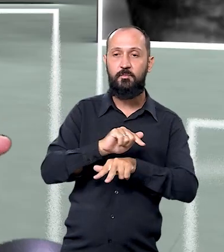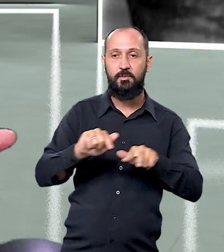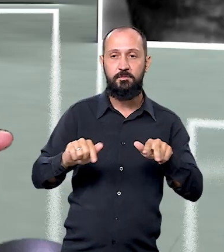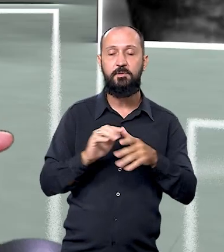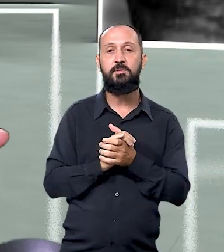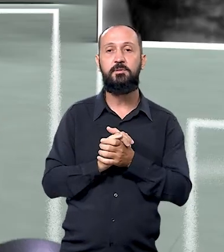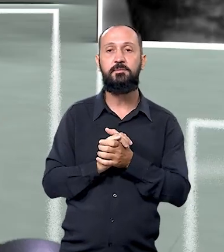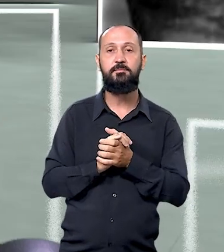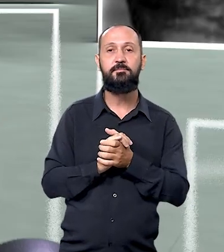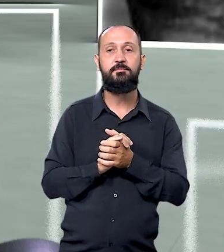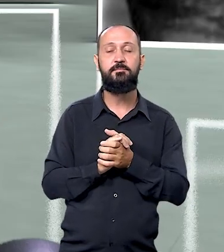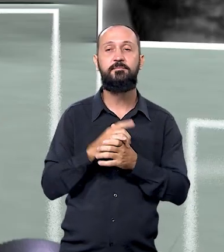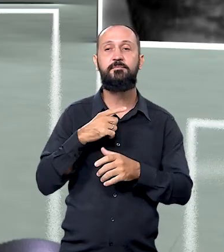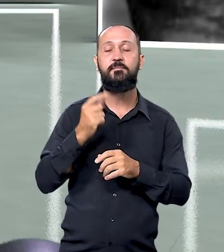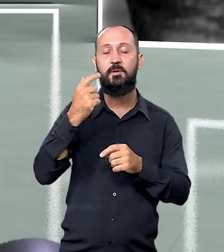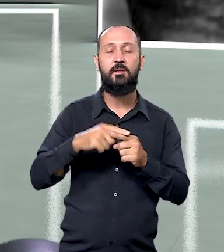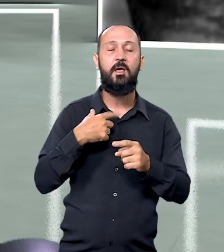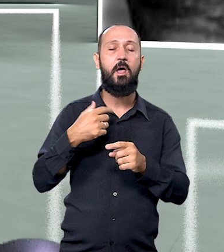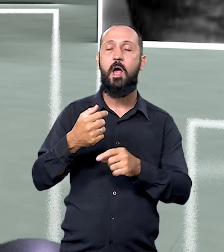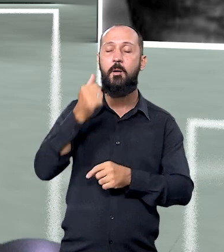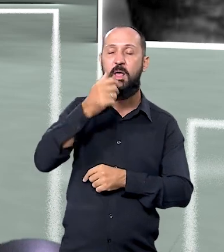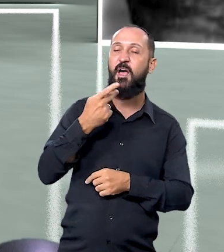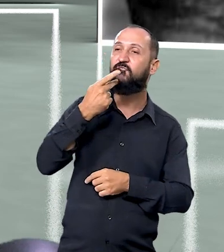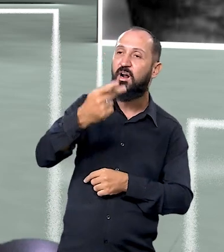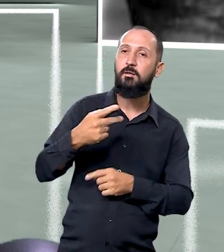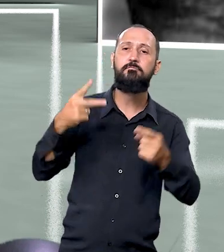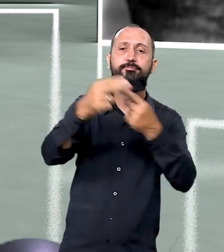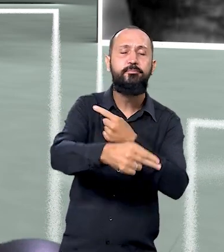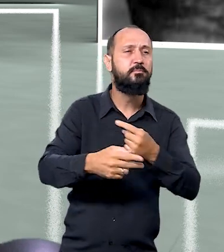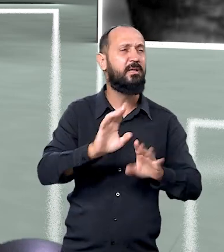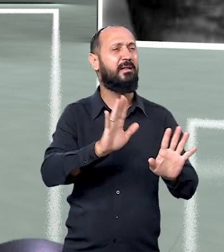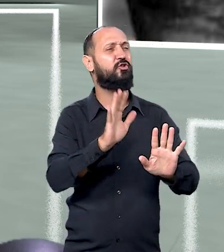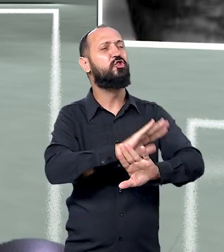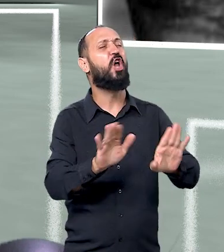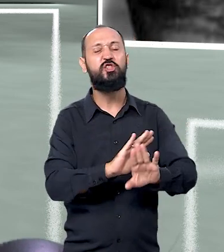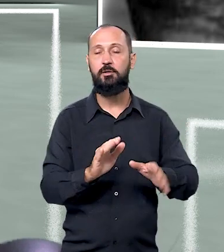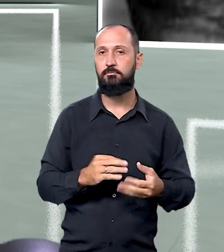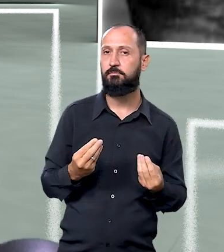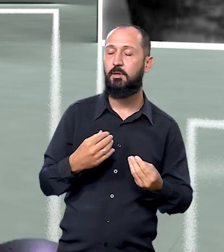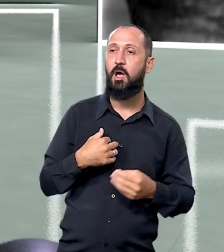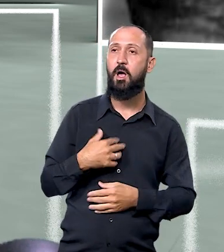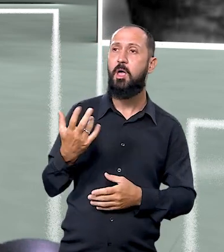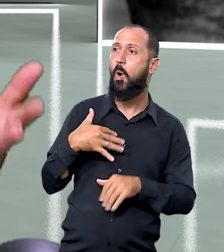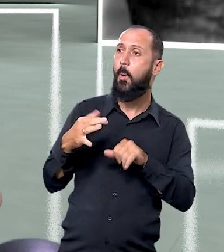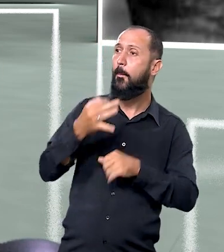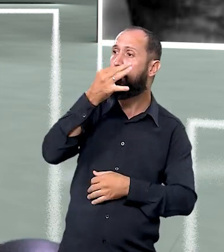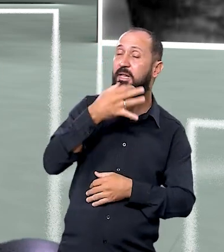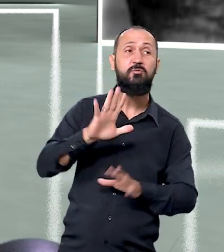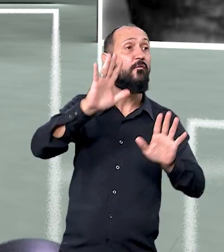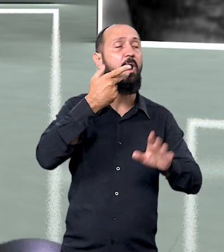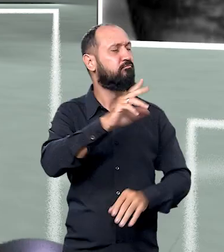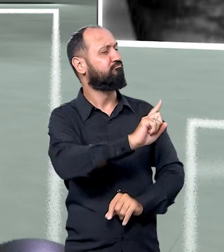gênero, como você citou aqui, que é uma fala cortada, interrompida, né, não deixá-la expressar a